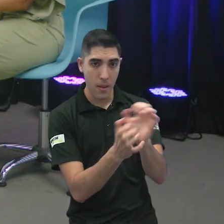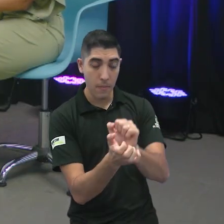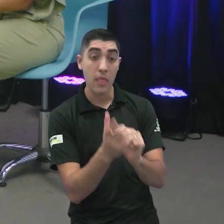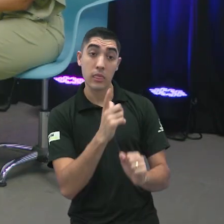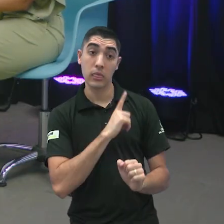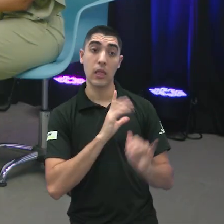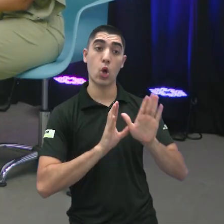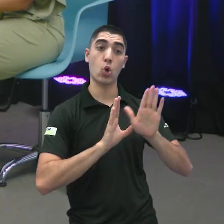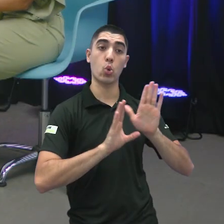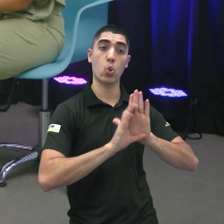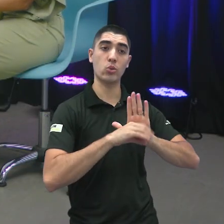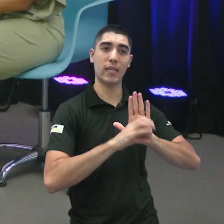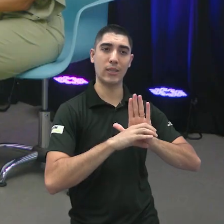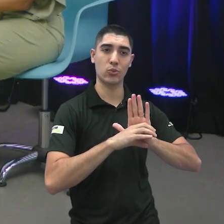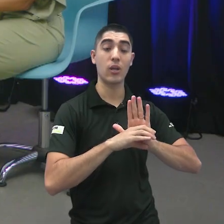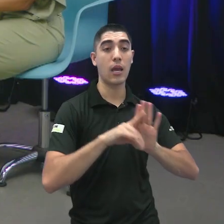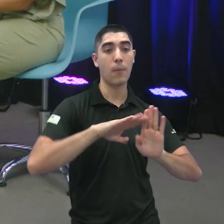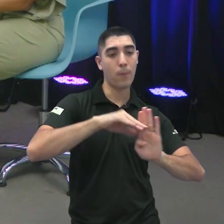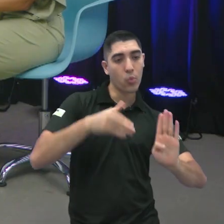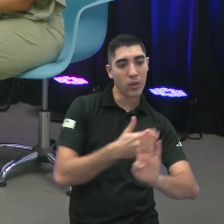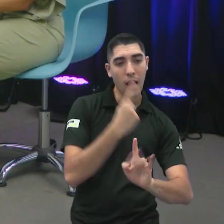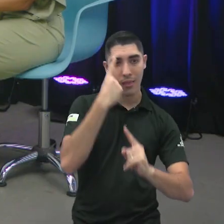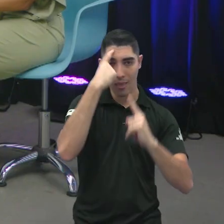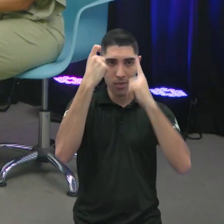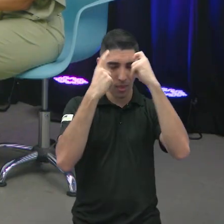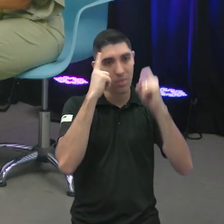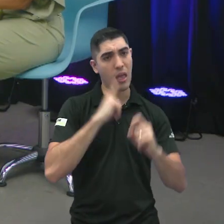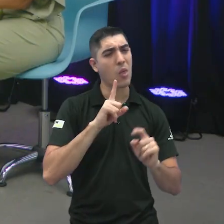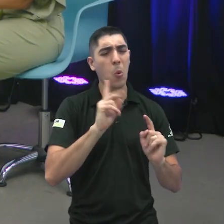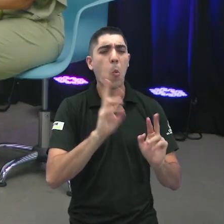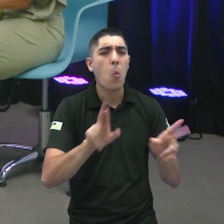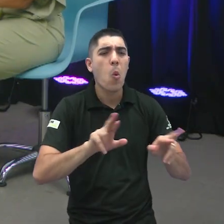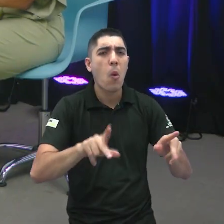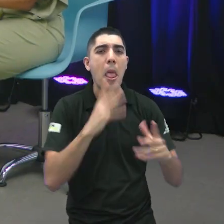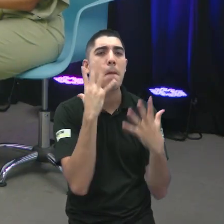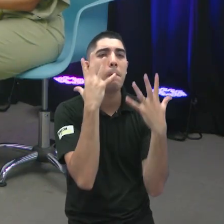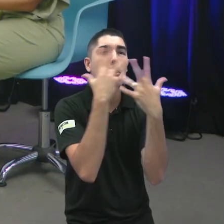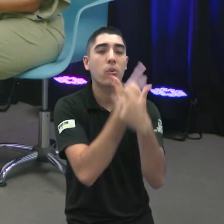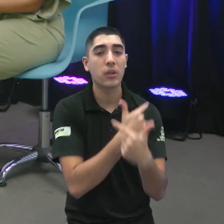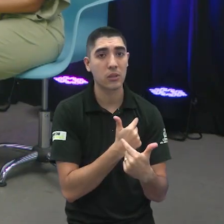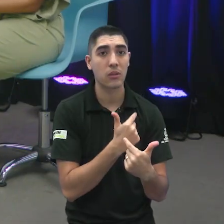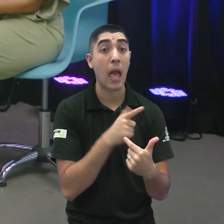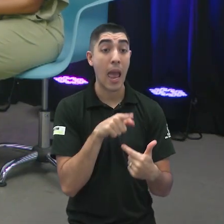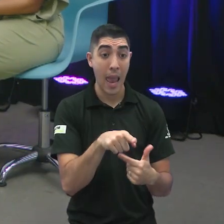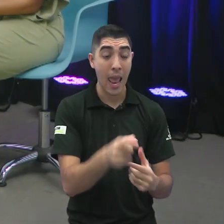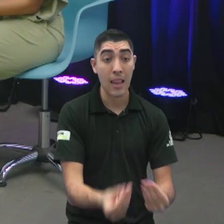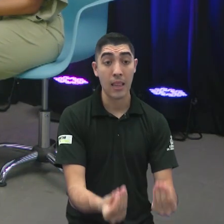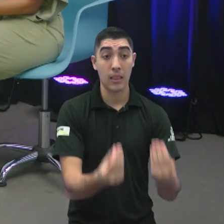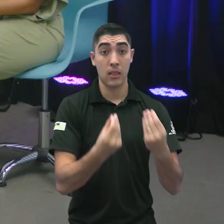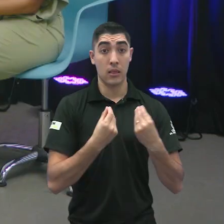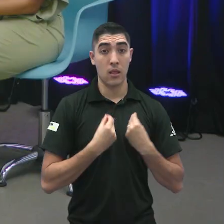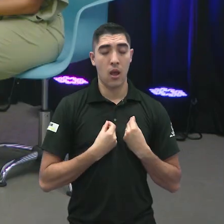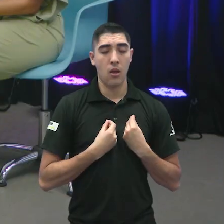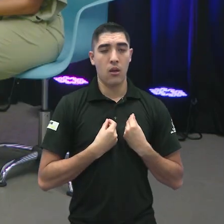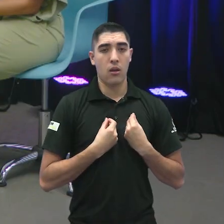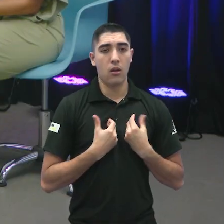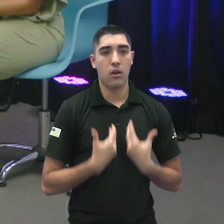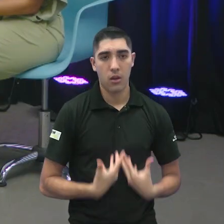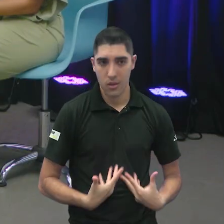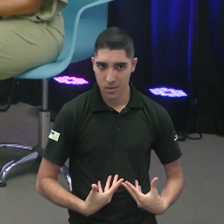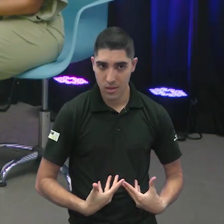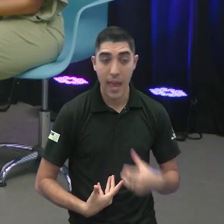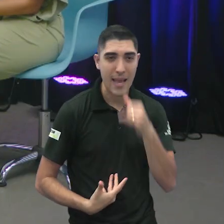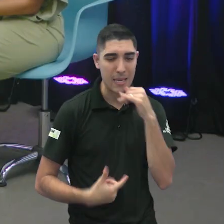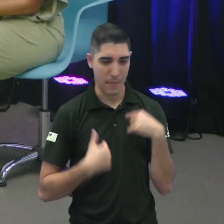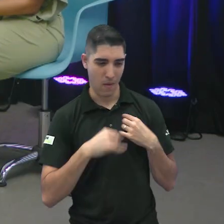uma escultura conceitual. Eu tenho uma ideia, ela não tem compromisso com a beleza. Ela me cansa, ela me traz um cansaço